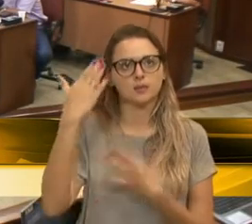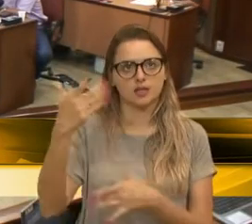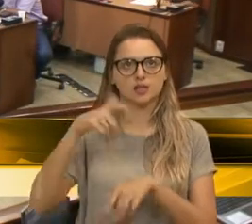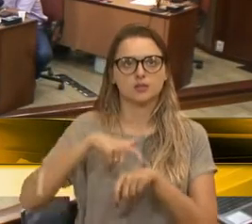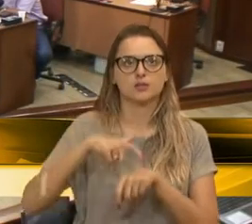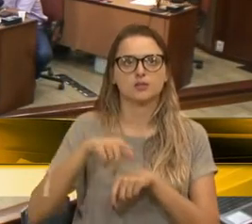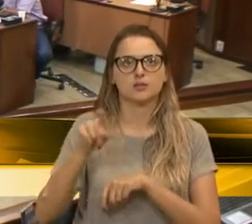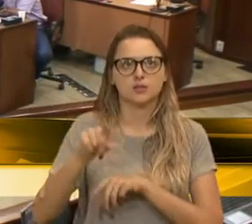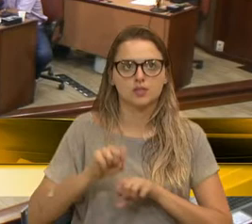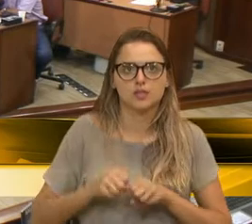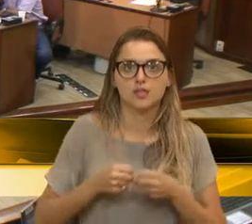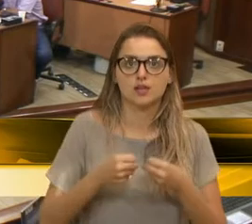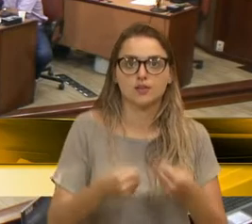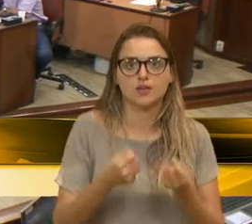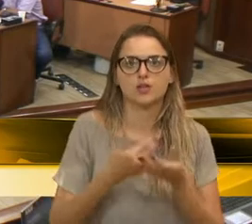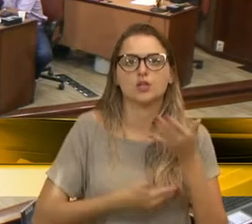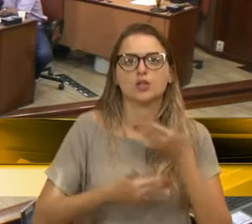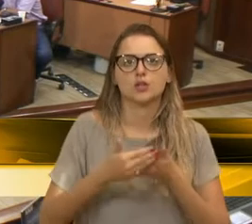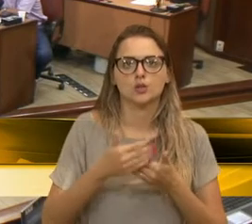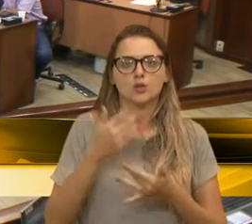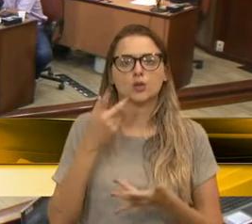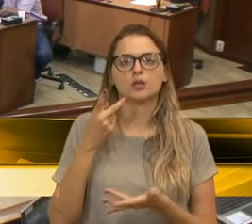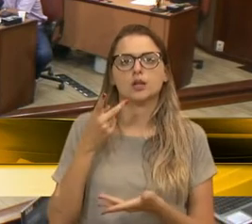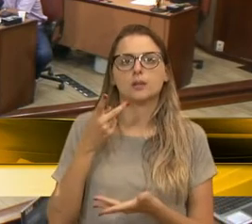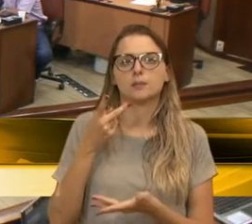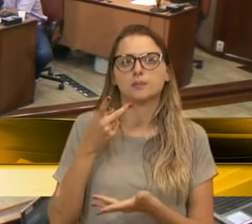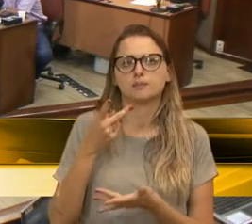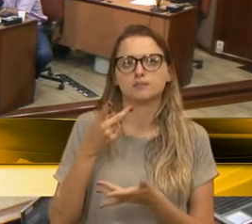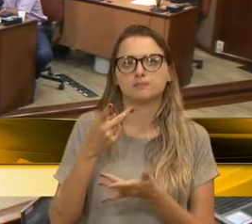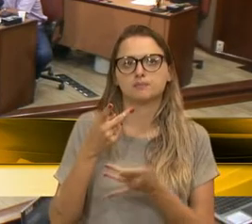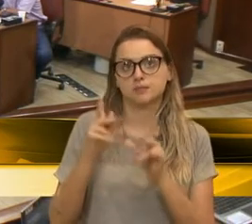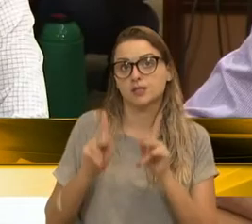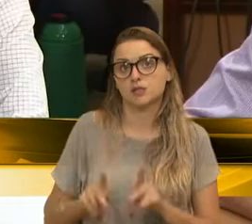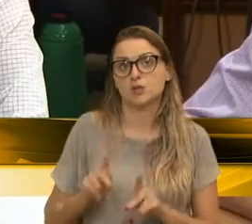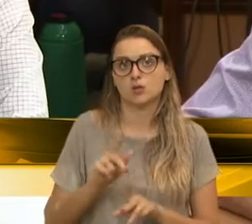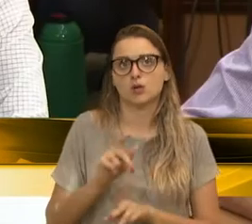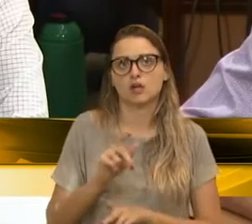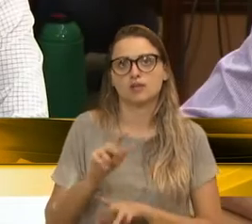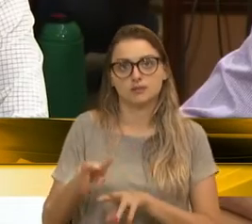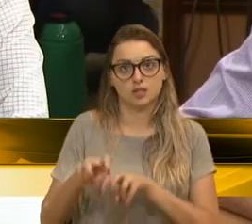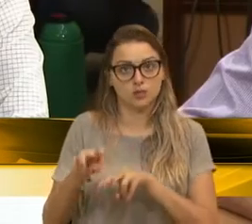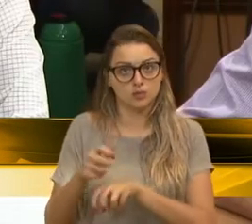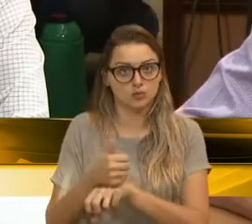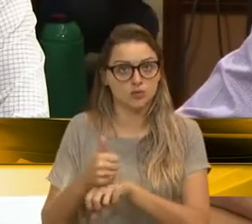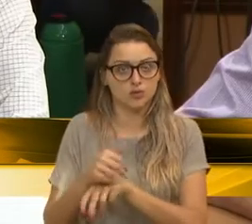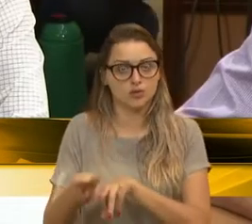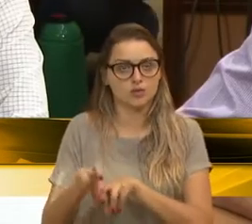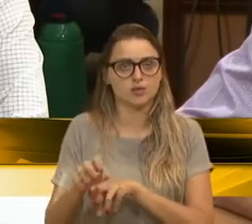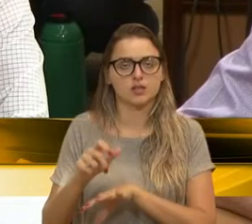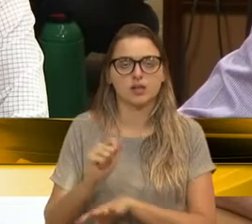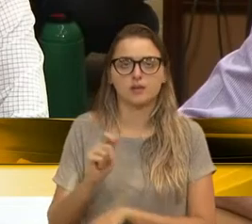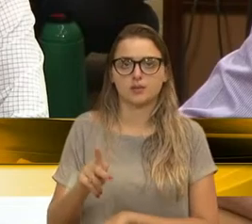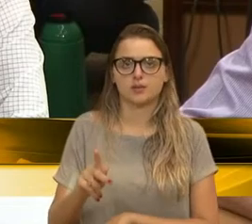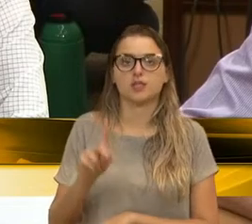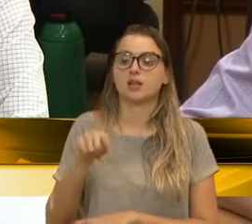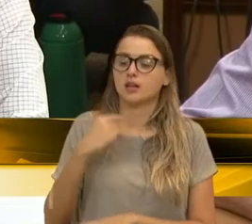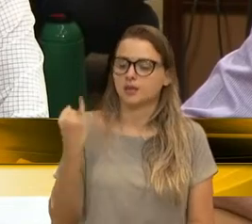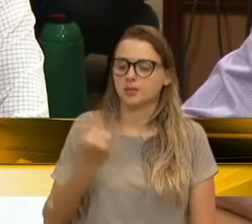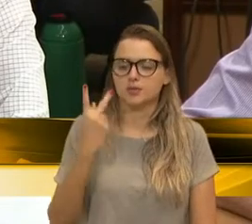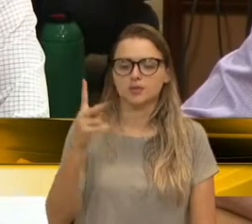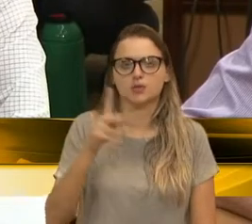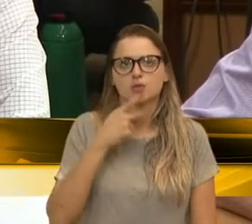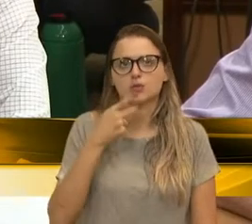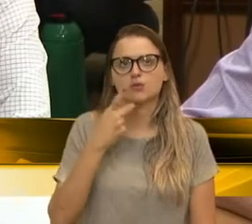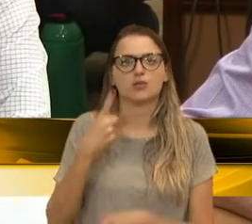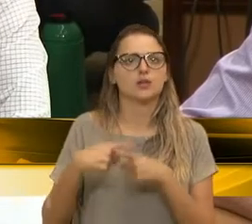essa defesa aos nossos produtores aposentados. E é de extrema importância a sua fala, porque é